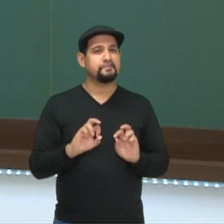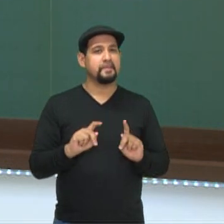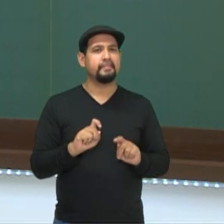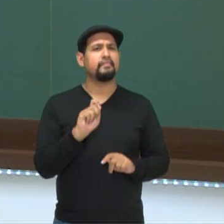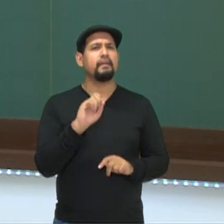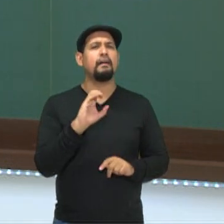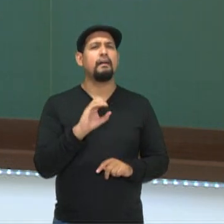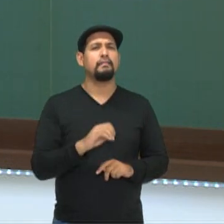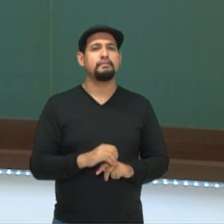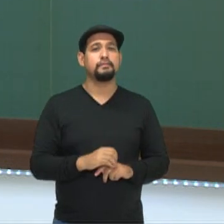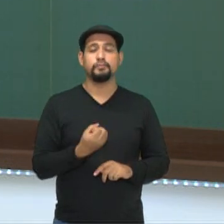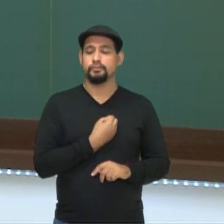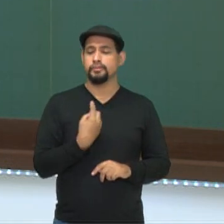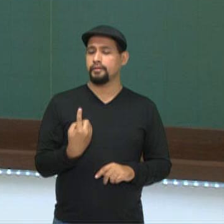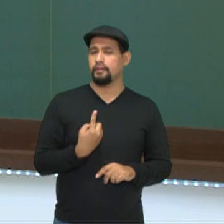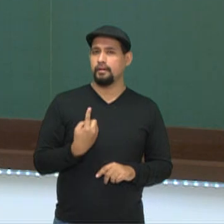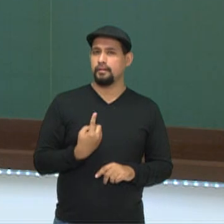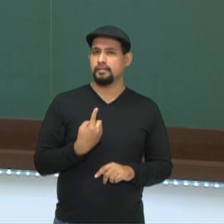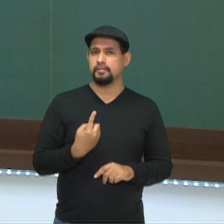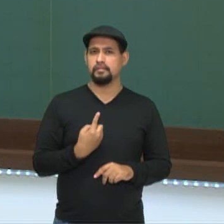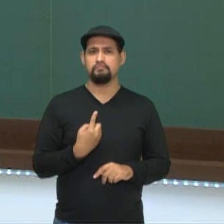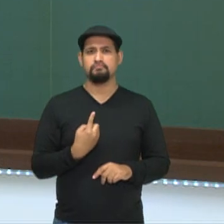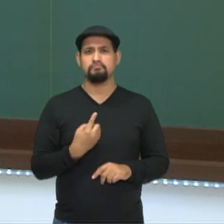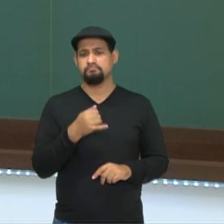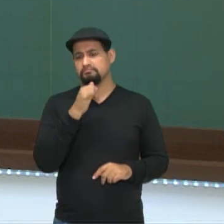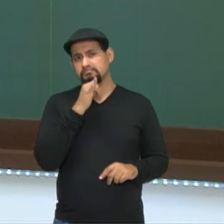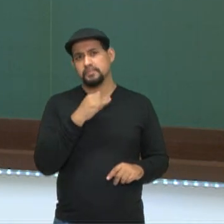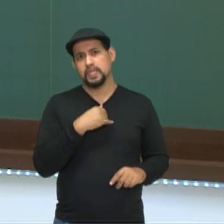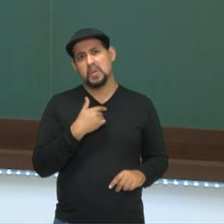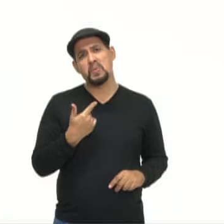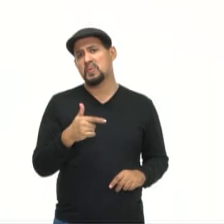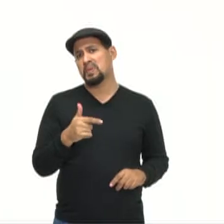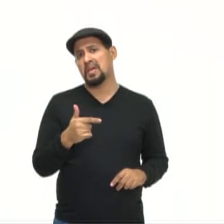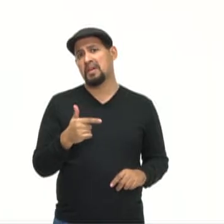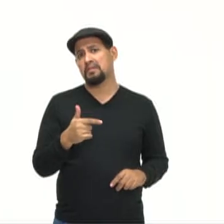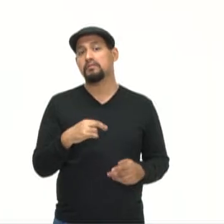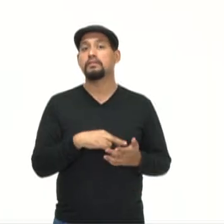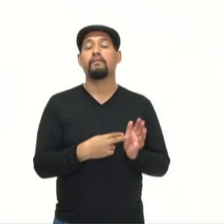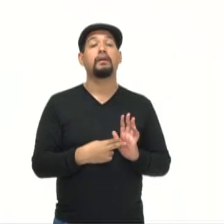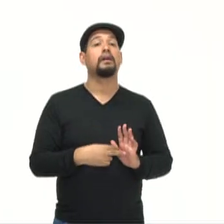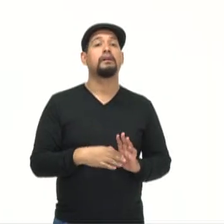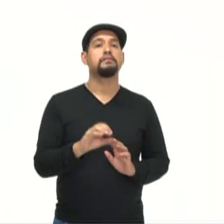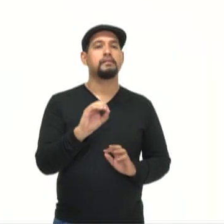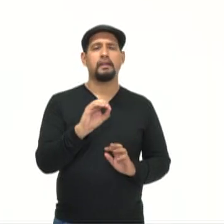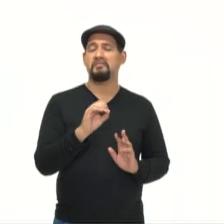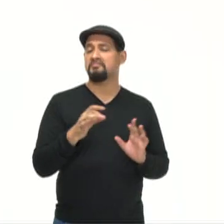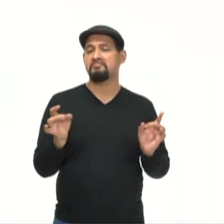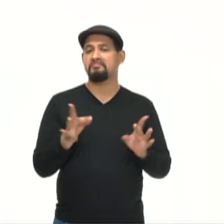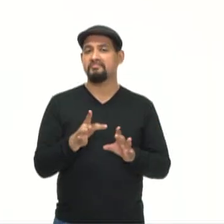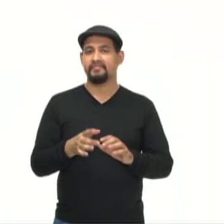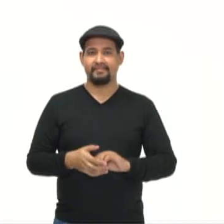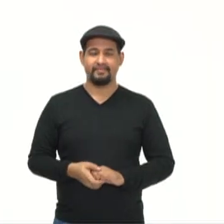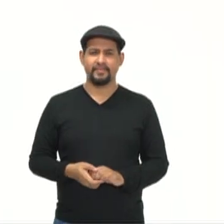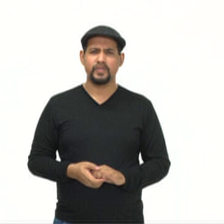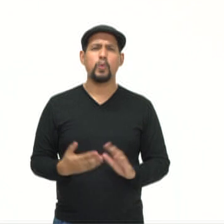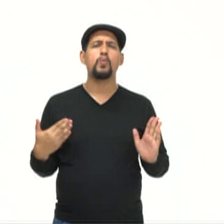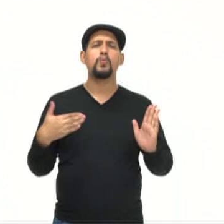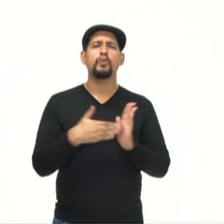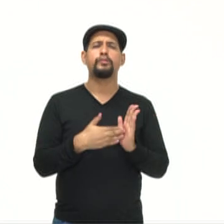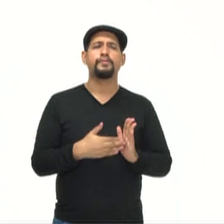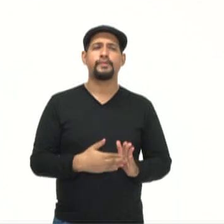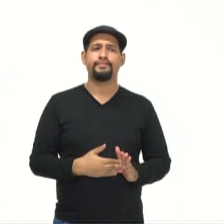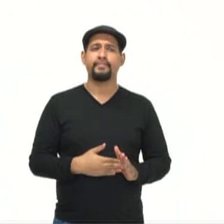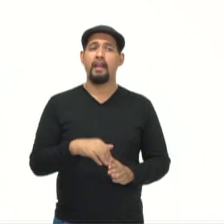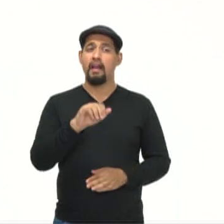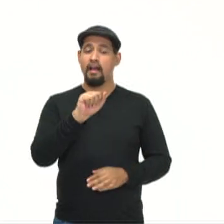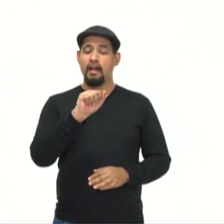é o C? O número sozinho. Eu não tenho, então quando eu não tenho, 0. E acabou. E o último,